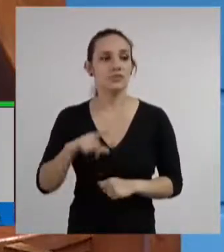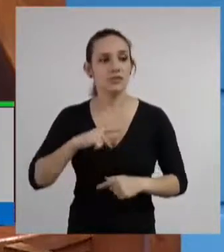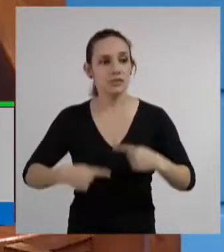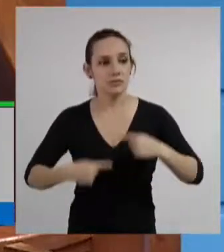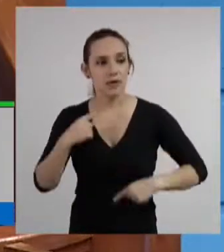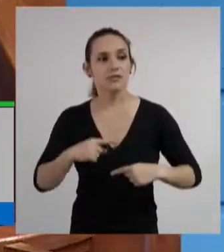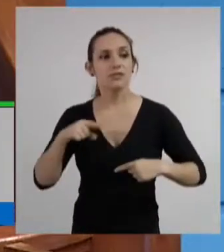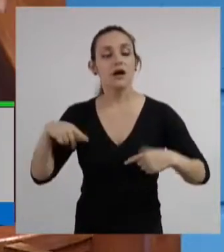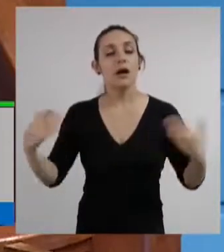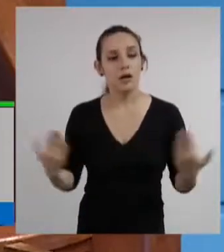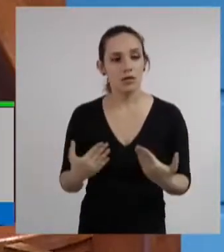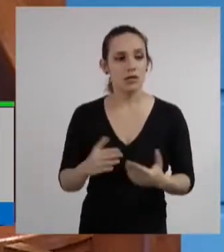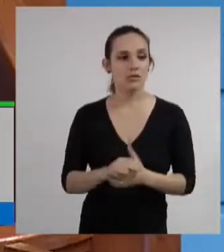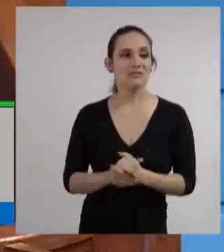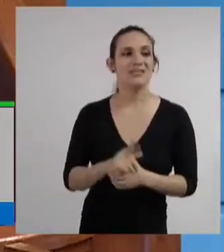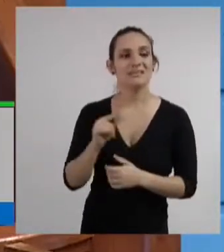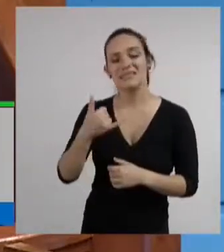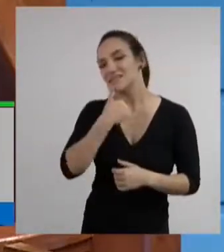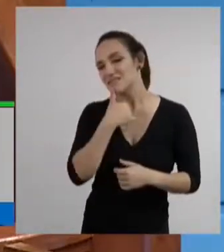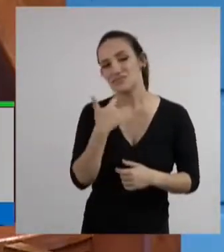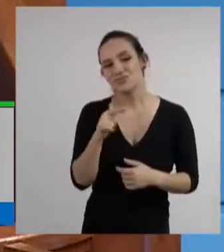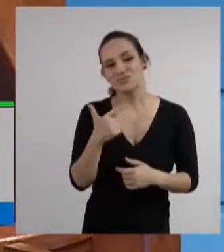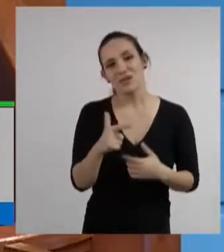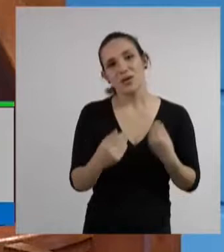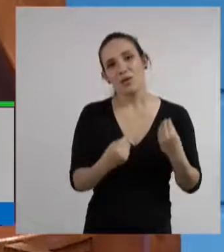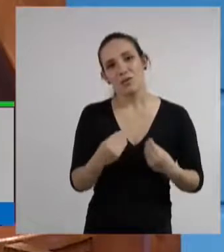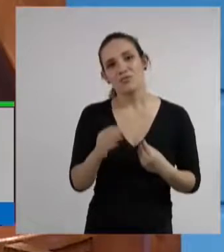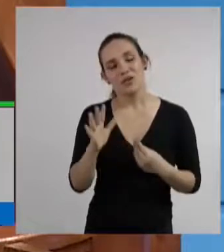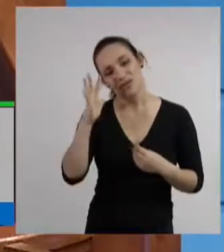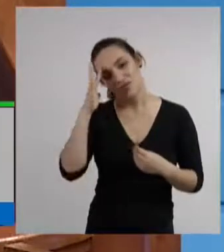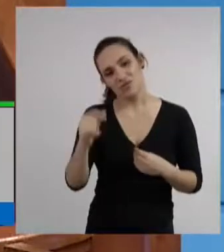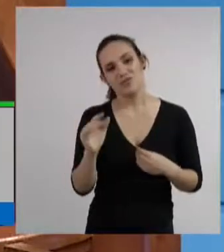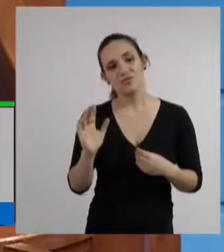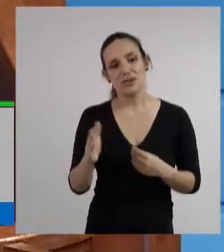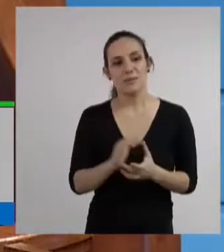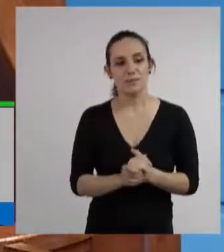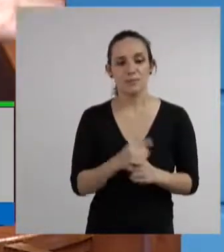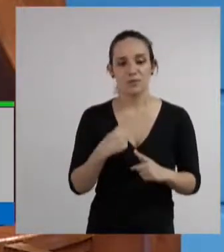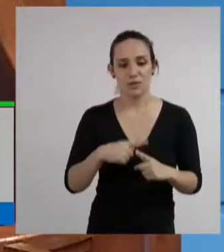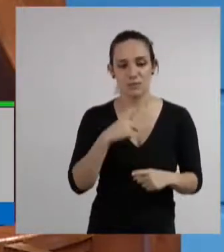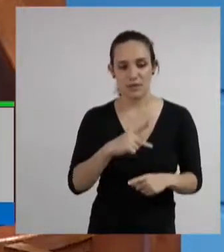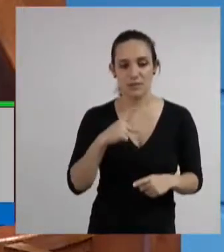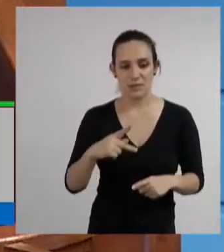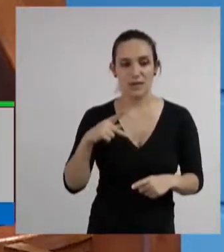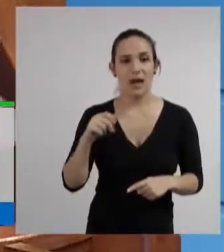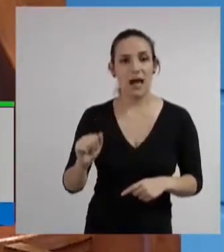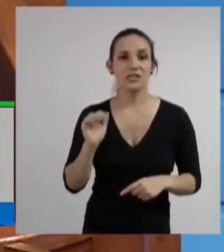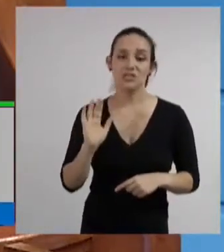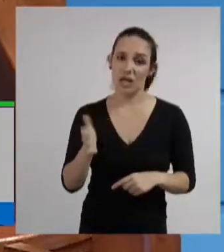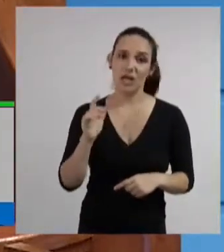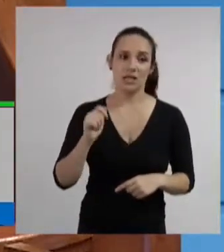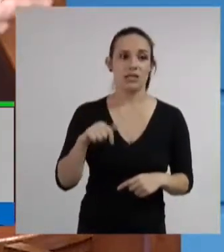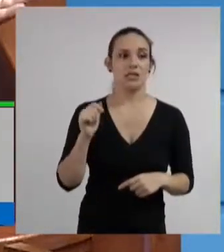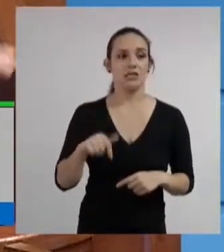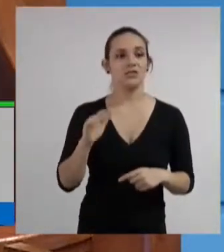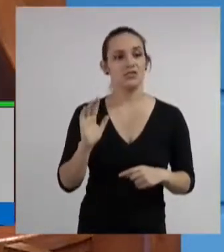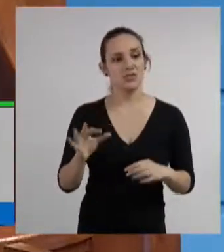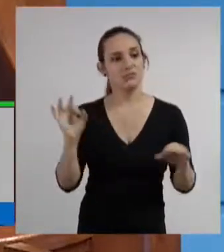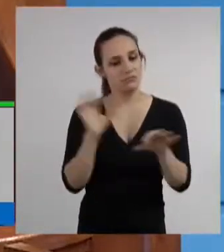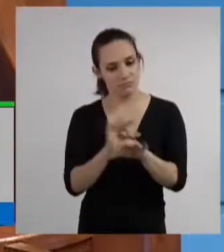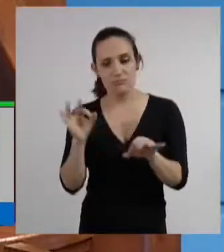debate. Infelizmente, não se tem mais jeito, porque o PPA já está na casa, já está com